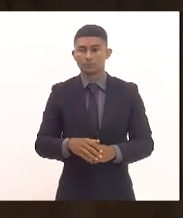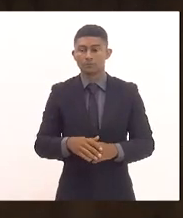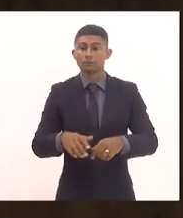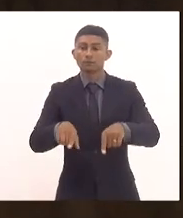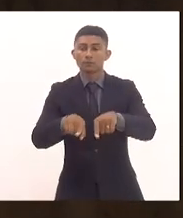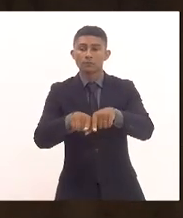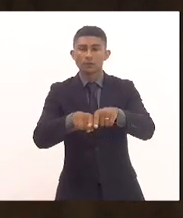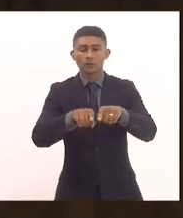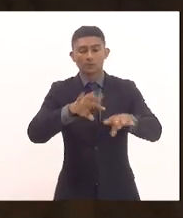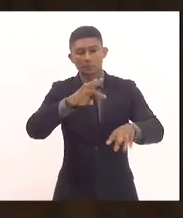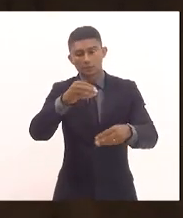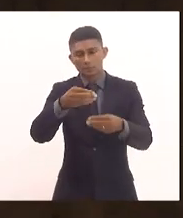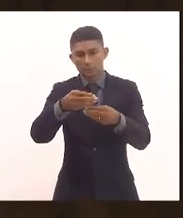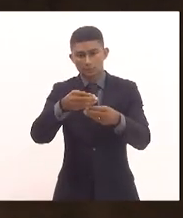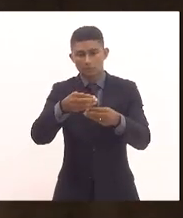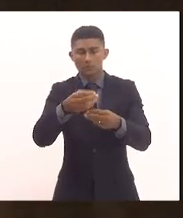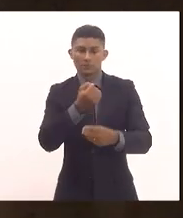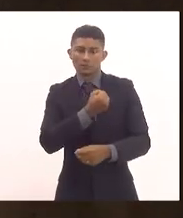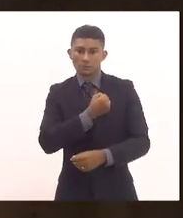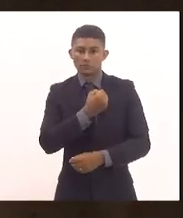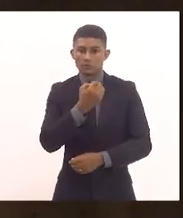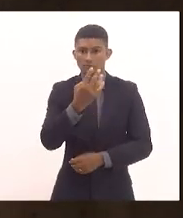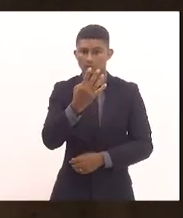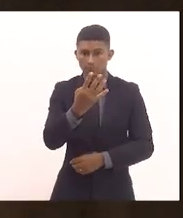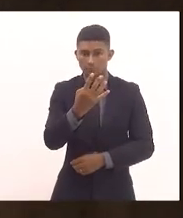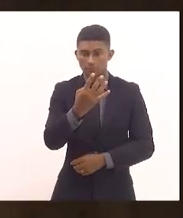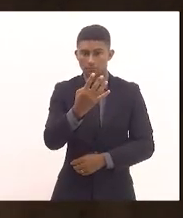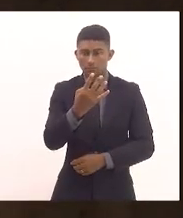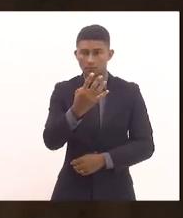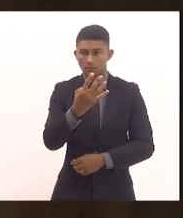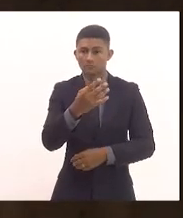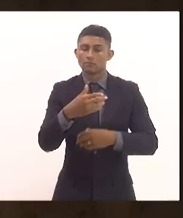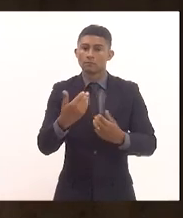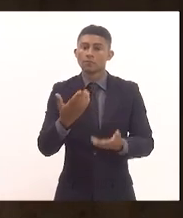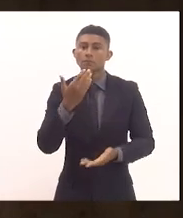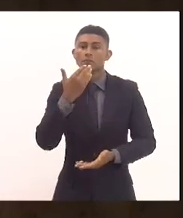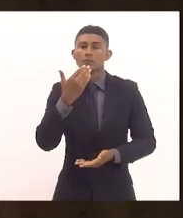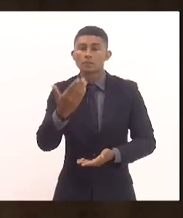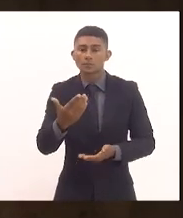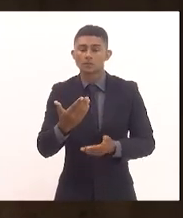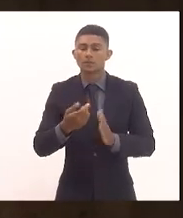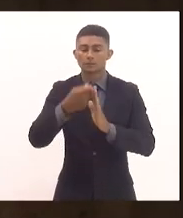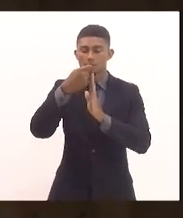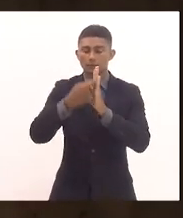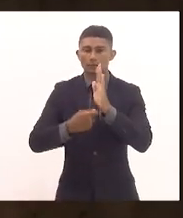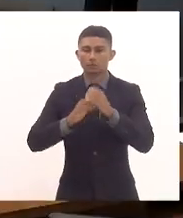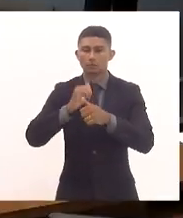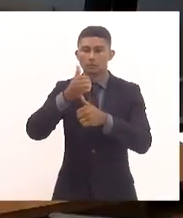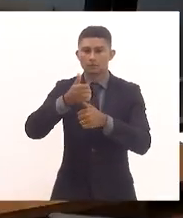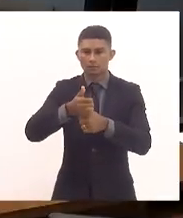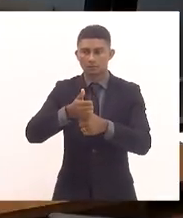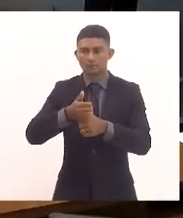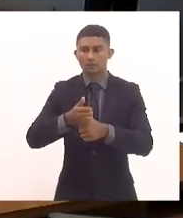com subemenda à emenda número 4, concluindo por substitutivo.